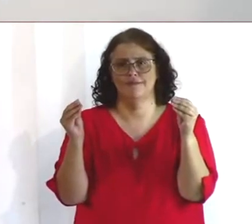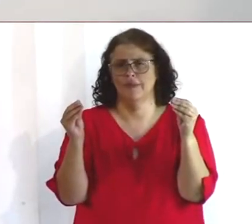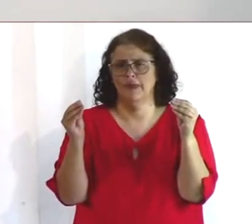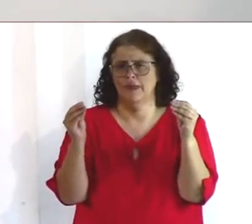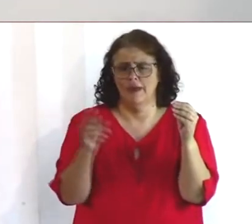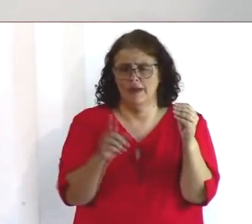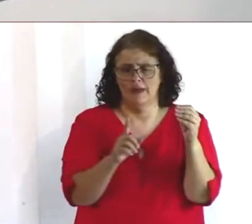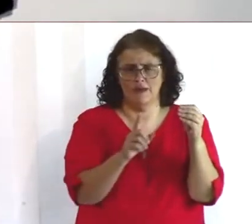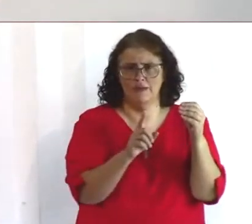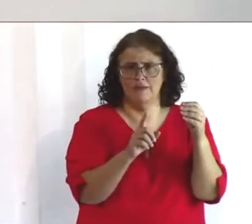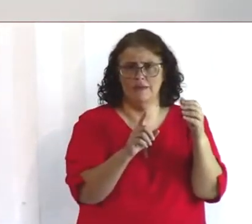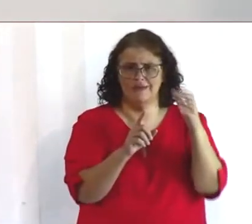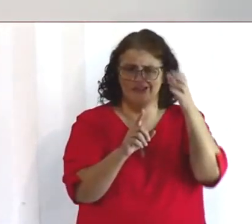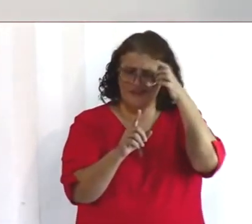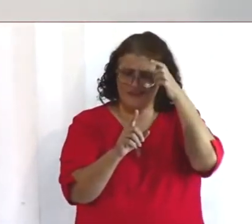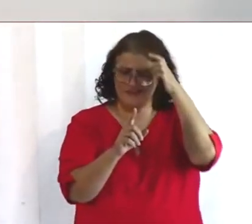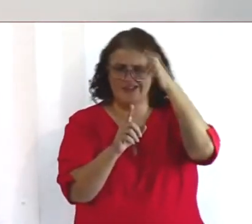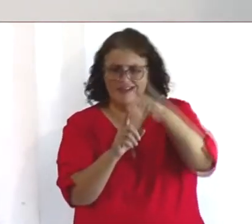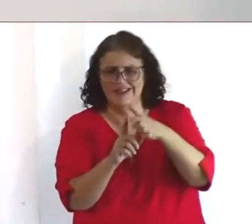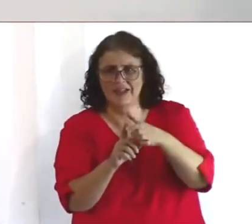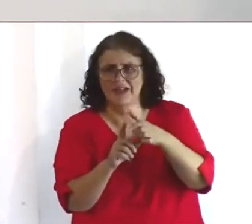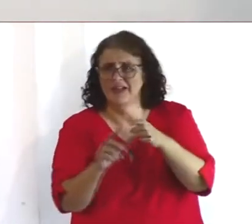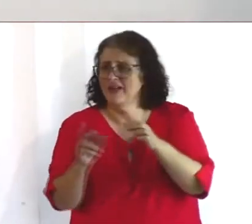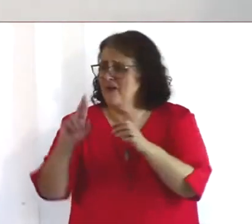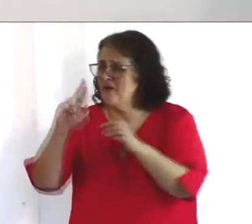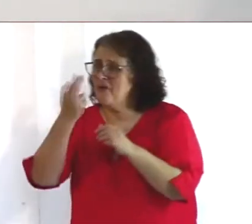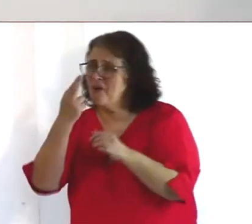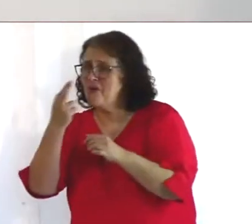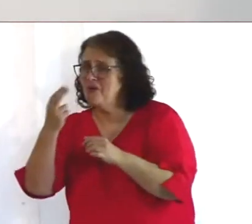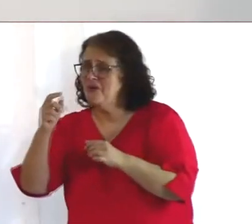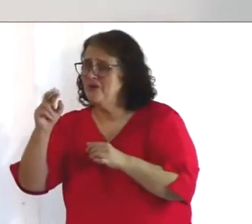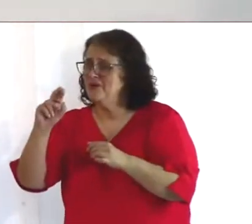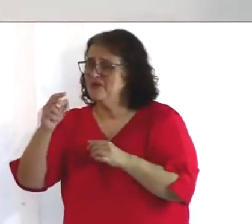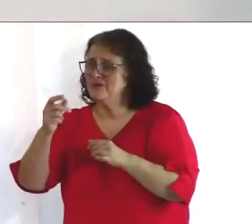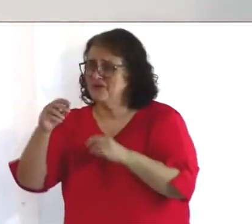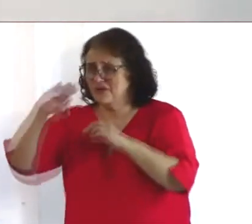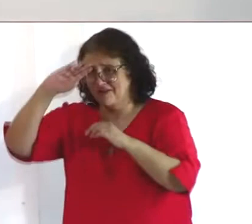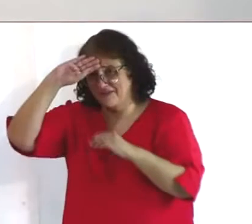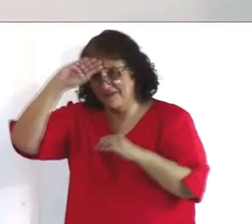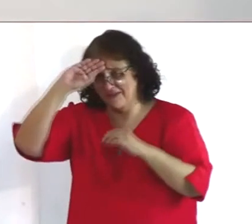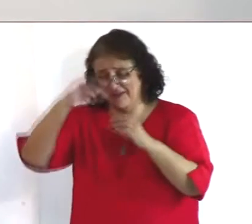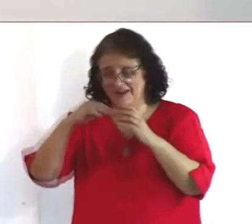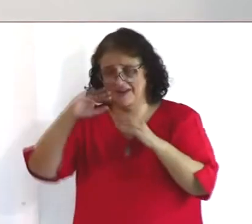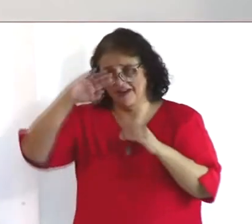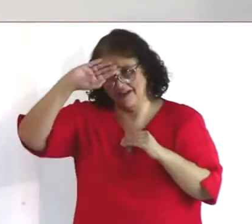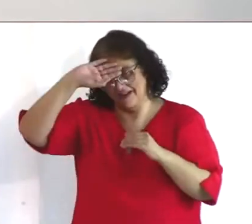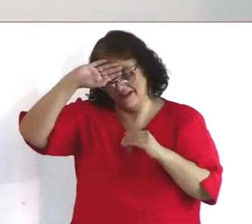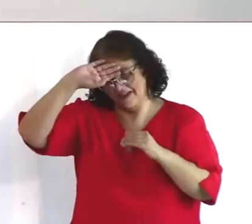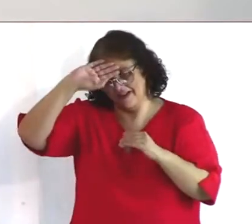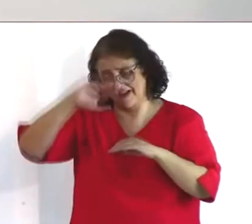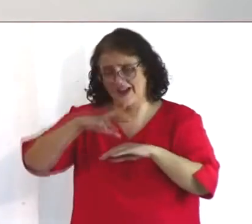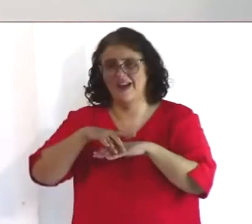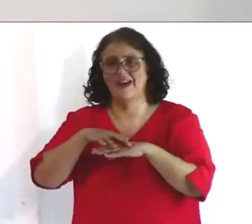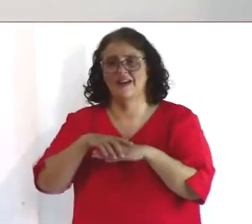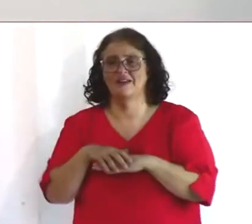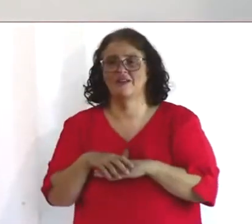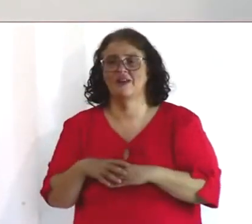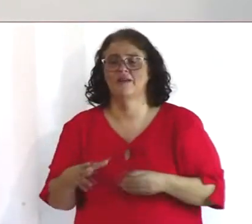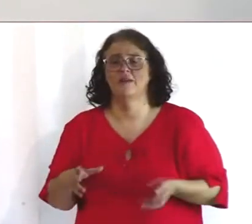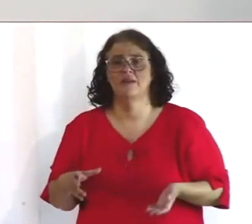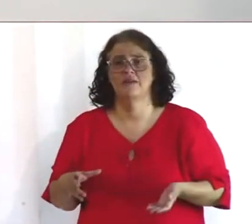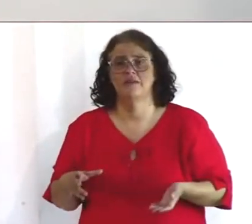o endemoniamento? É só o outro problema que alguém teve? É dessa cura que Jesus é o